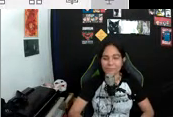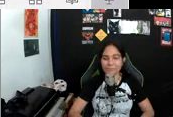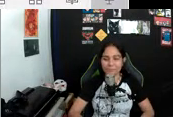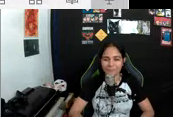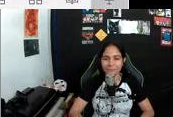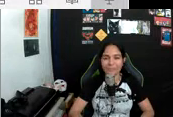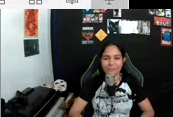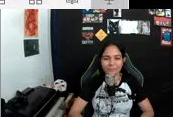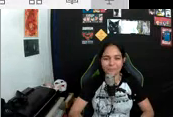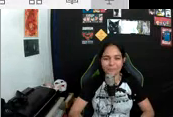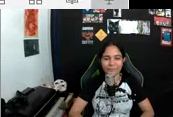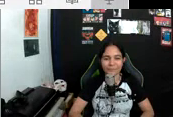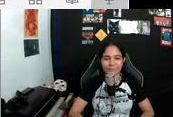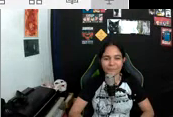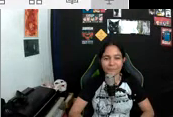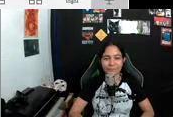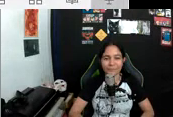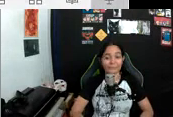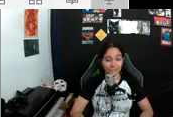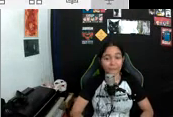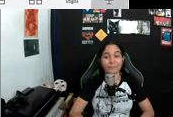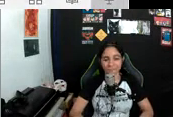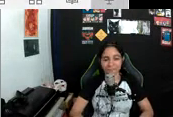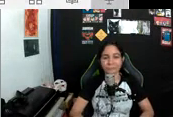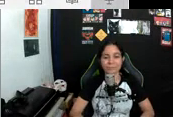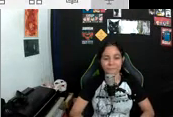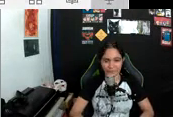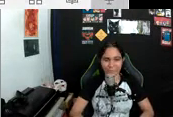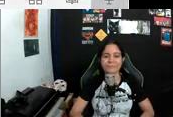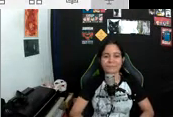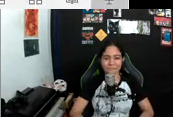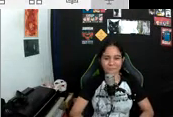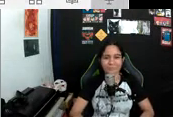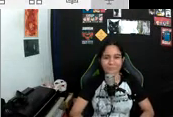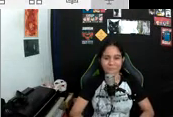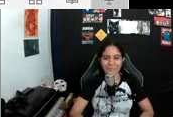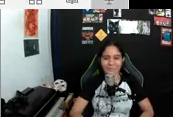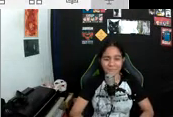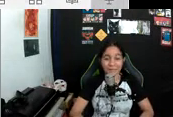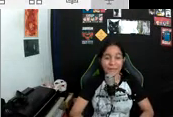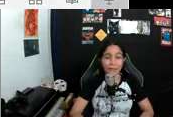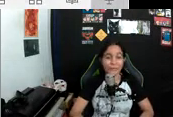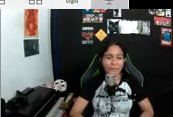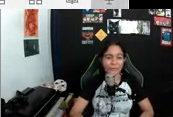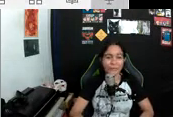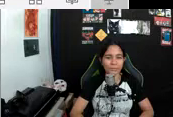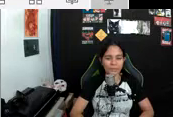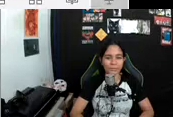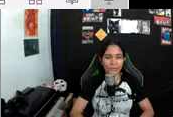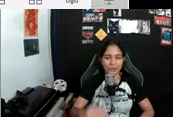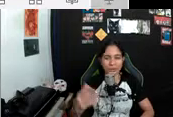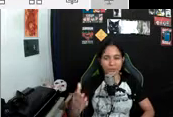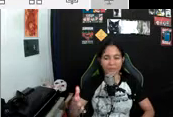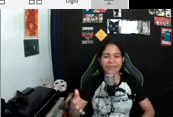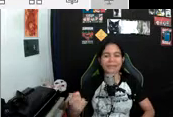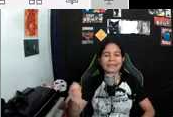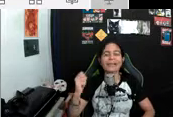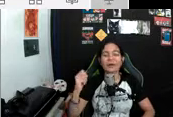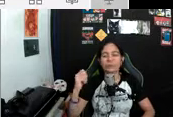sendo adotado o PEC, que é o Prontuário Eletrônico do Cidadão. Aí já sai impresso. Uhum. Então, isso ajuda